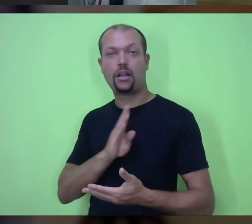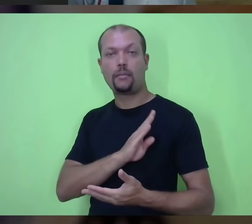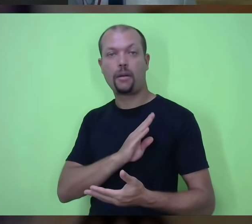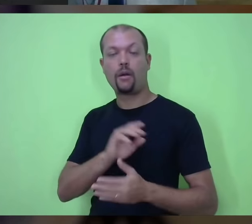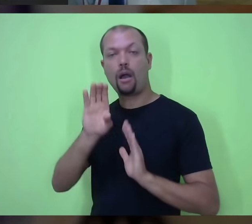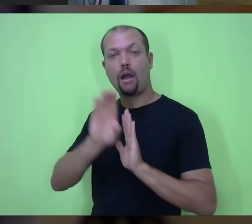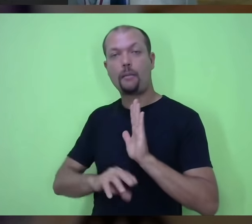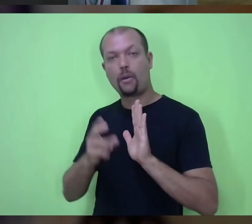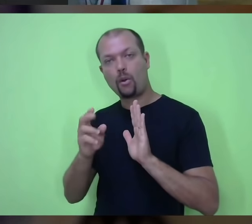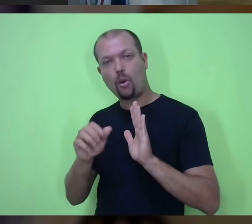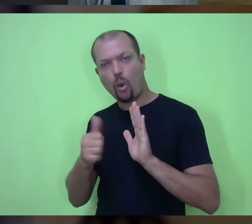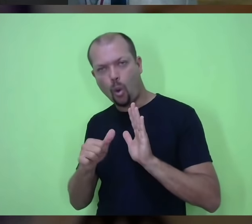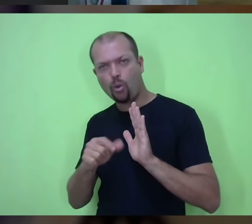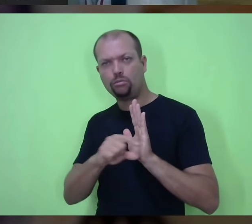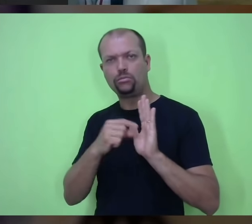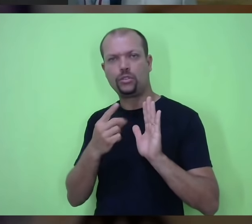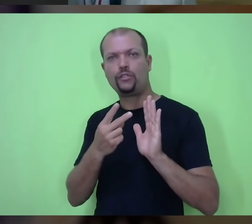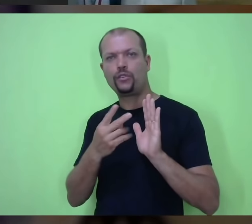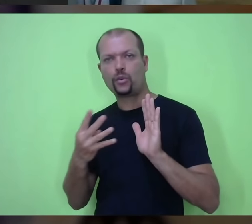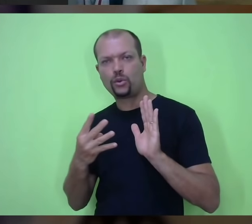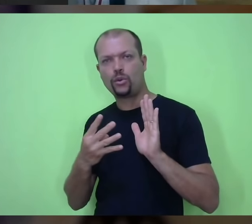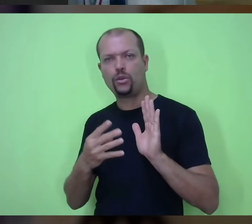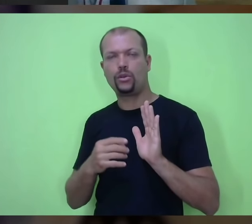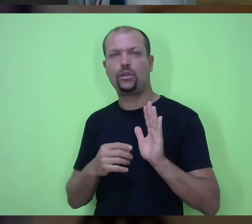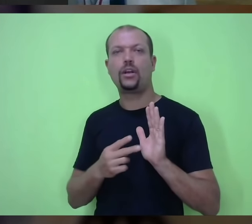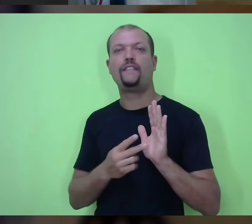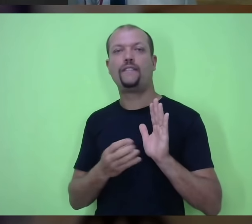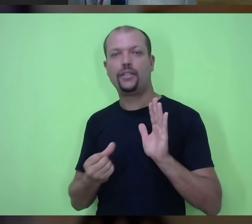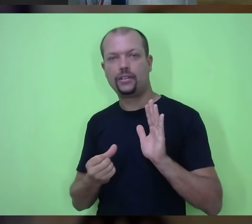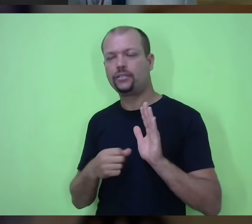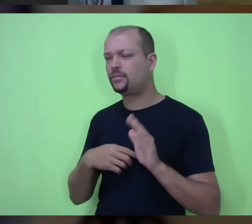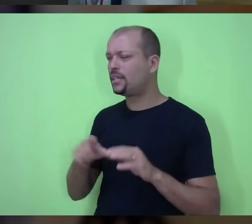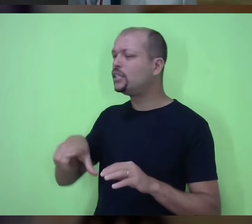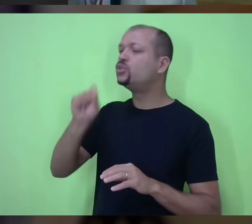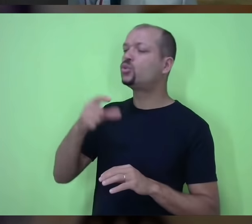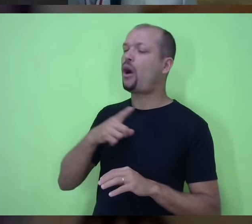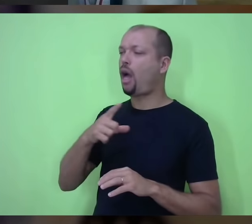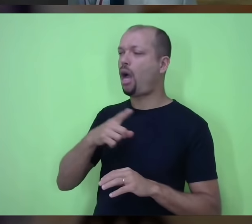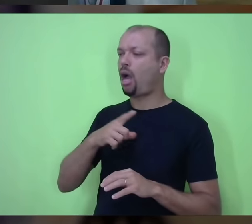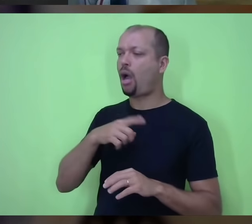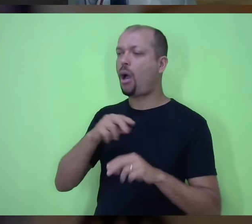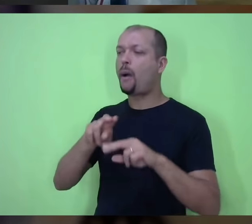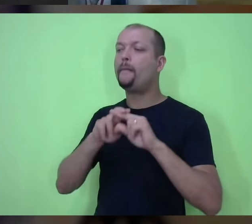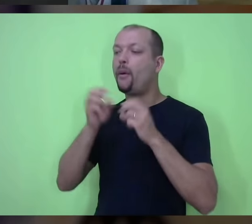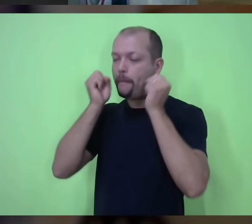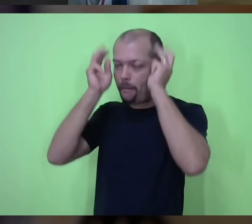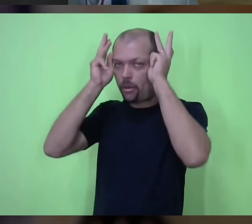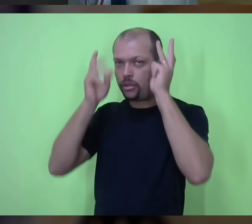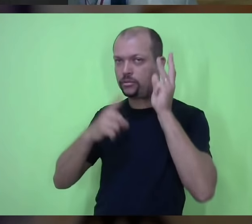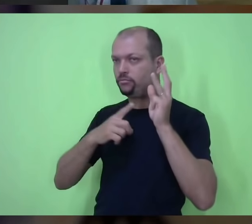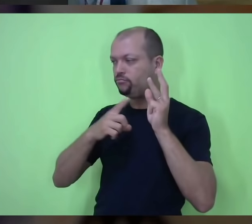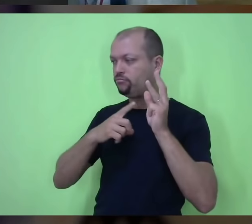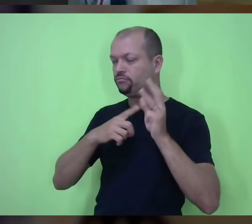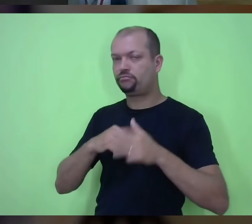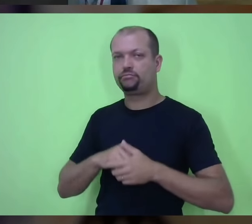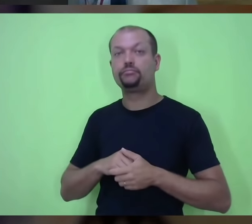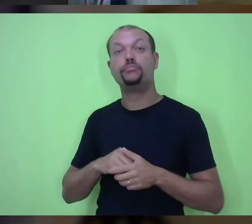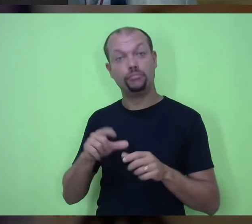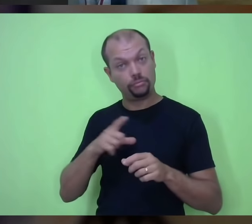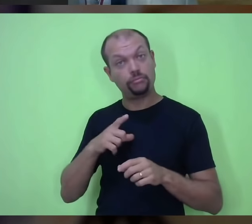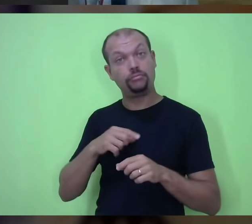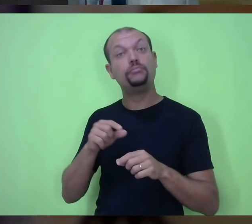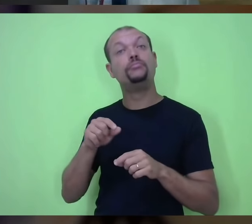a 26, ali são apresentadas algumas decisões tomadas por Moisés, que